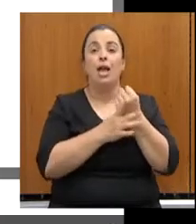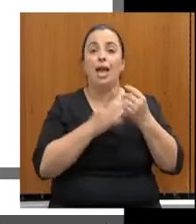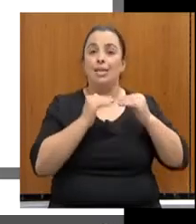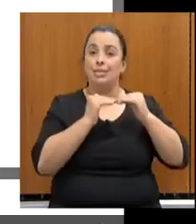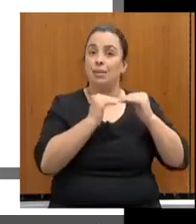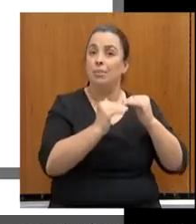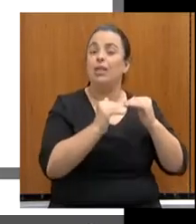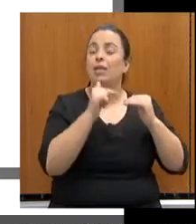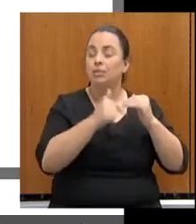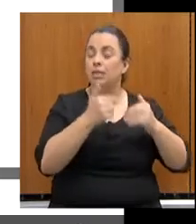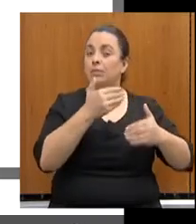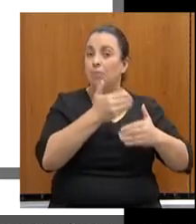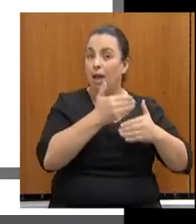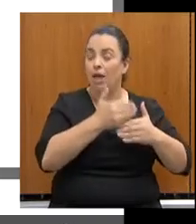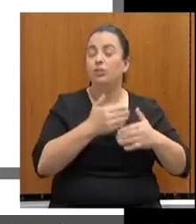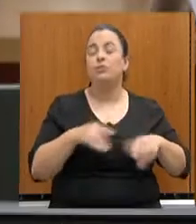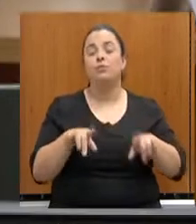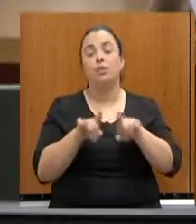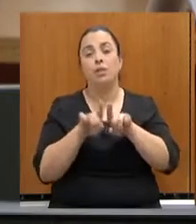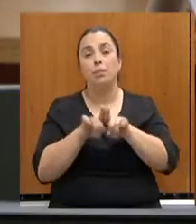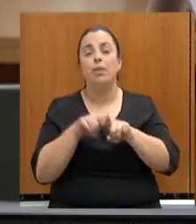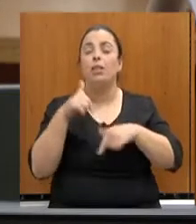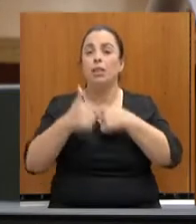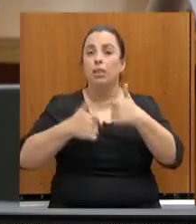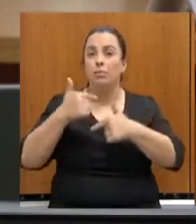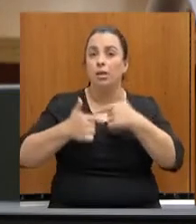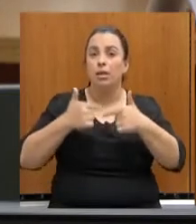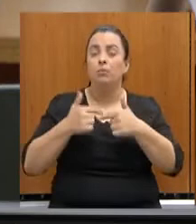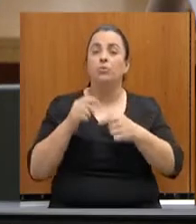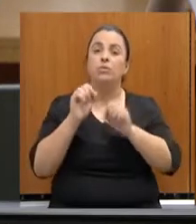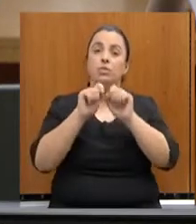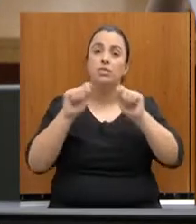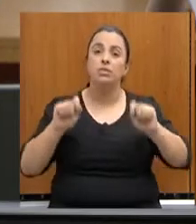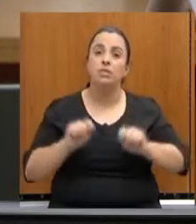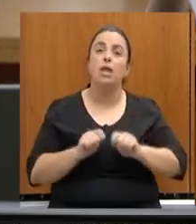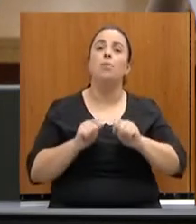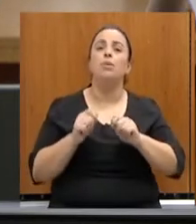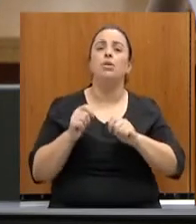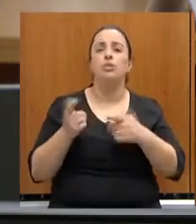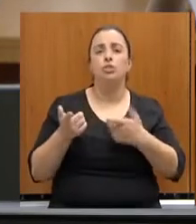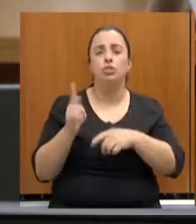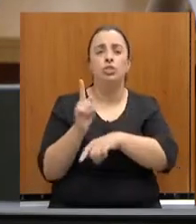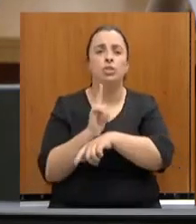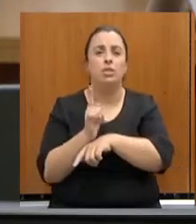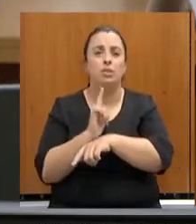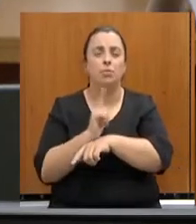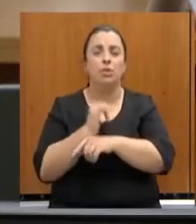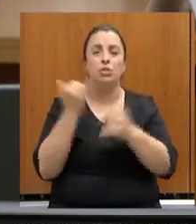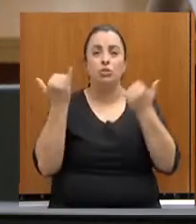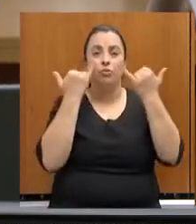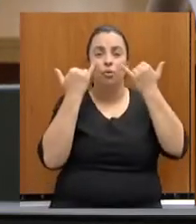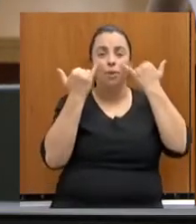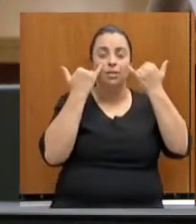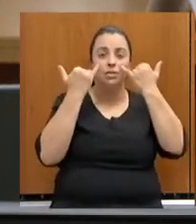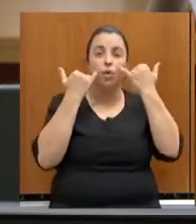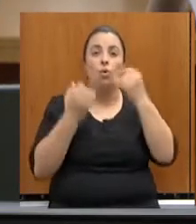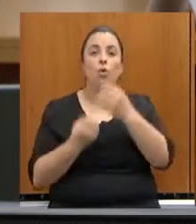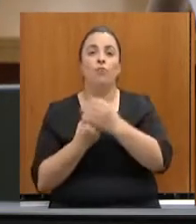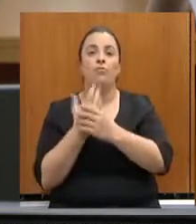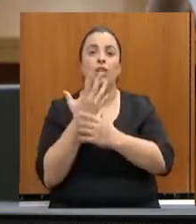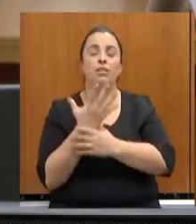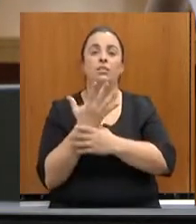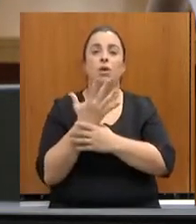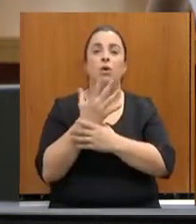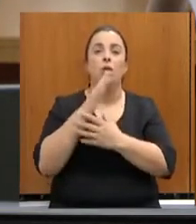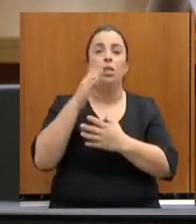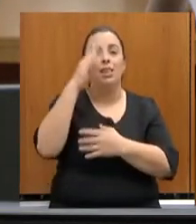estamos trabalhando também para o lançamento do sistema de gerenciamento de informações com a fundação Estadual do meio ambiente